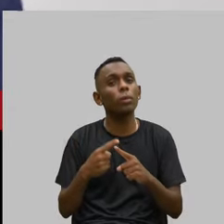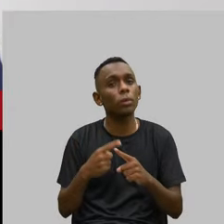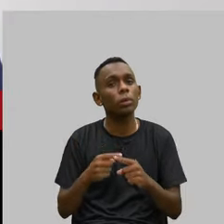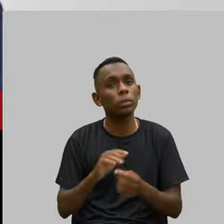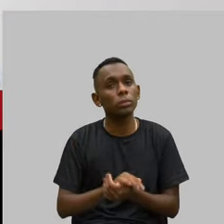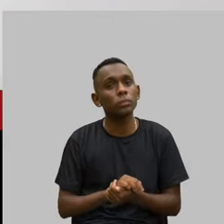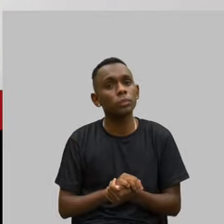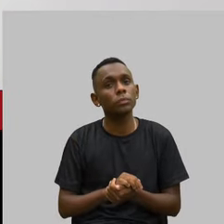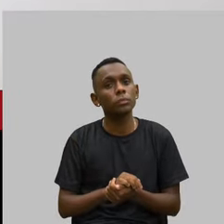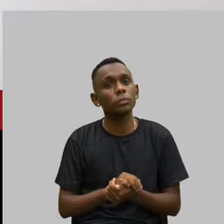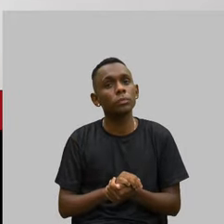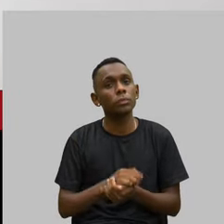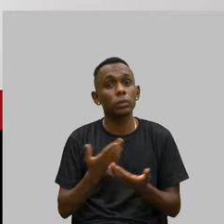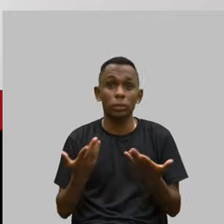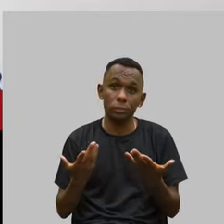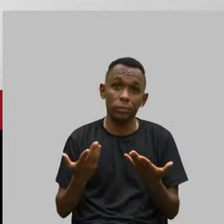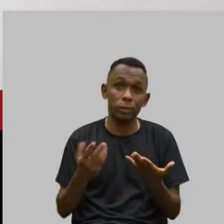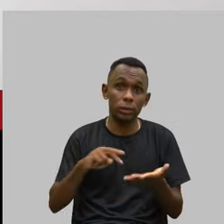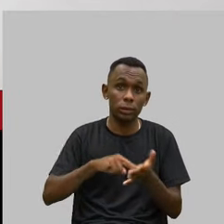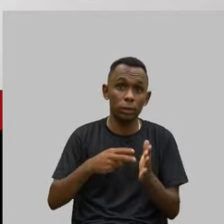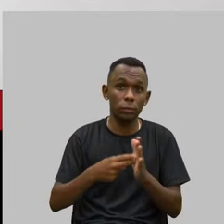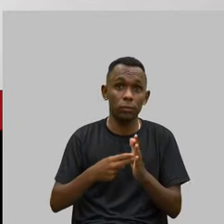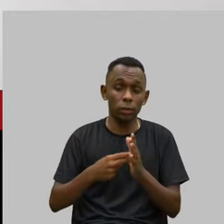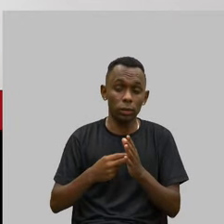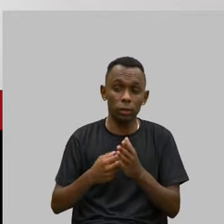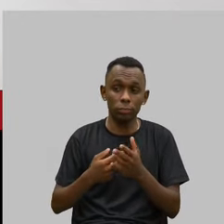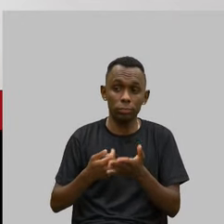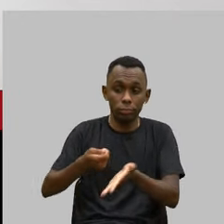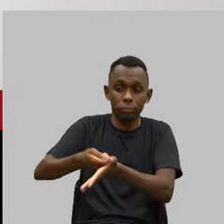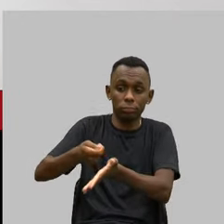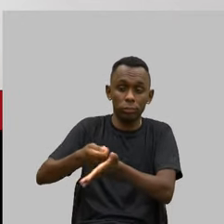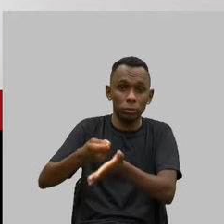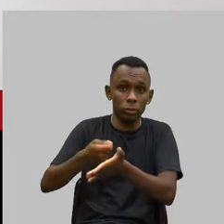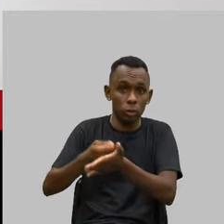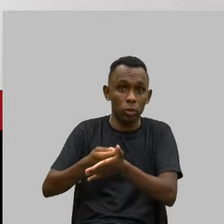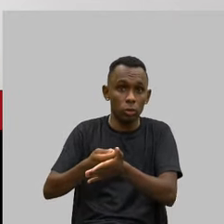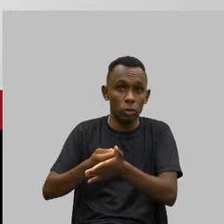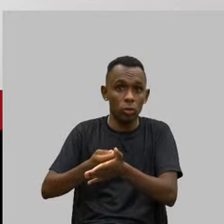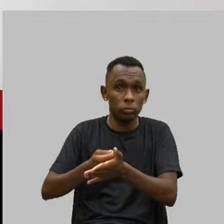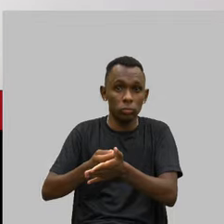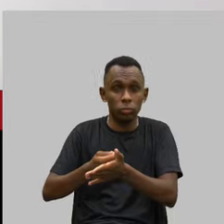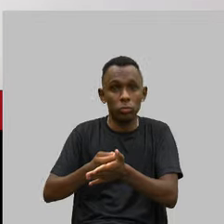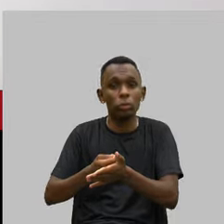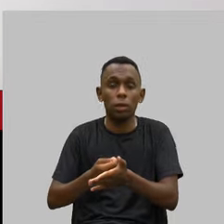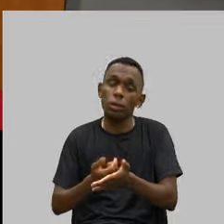colocando a faca no pescoço da da União Essas são as minhas perguntas